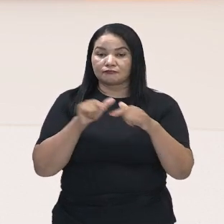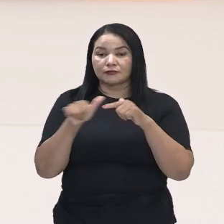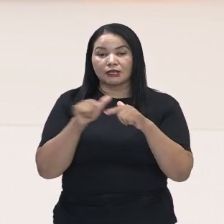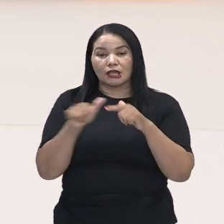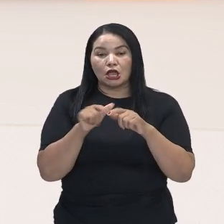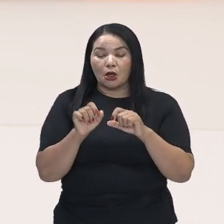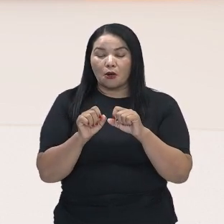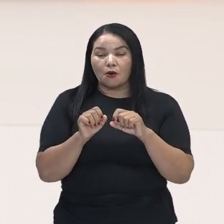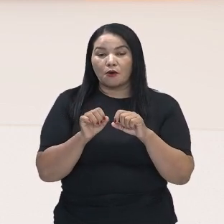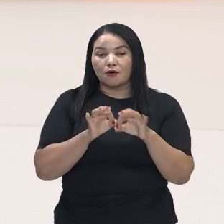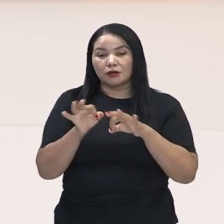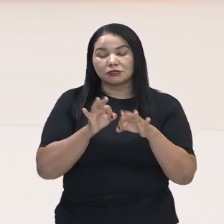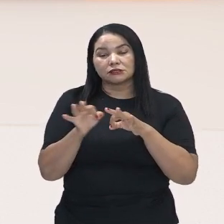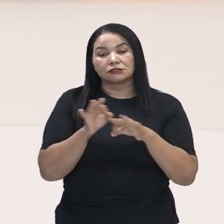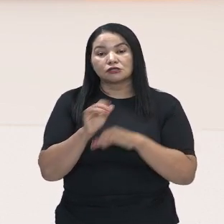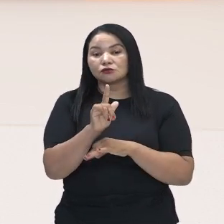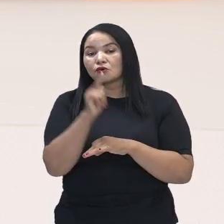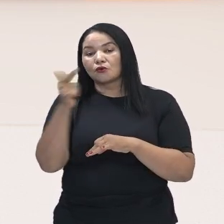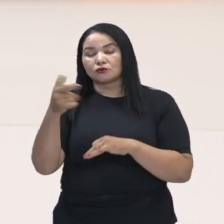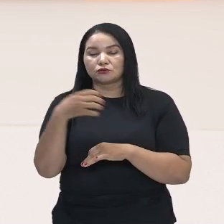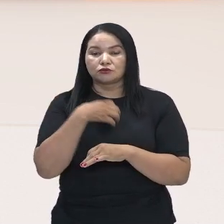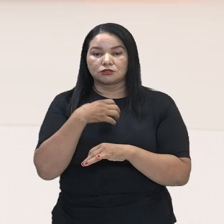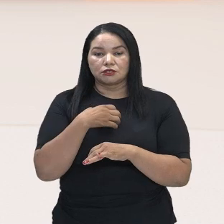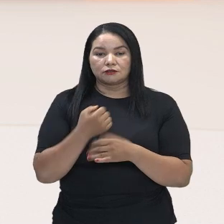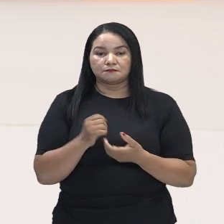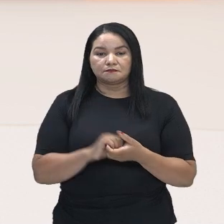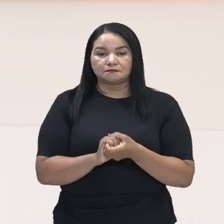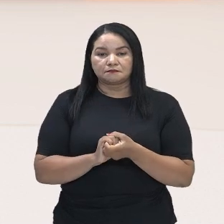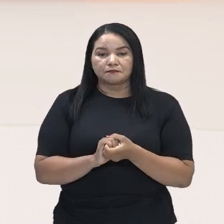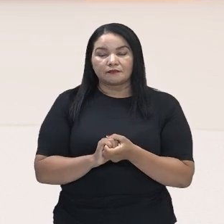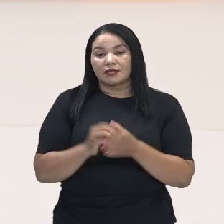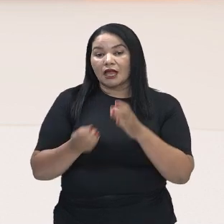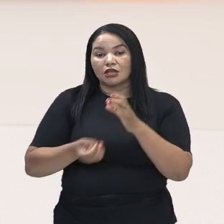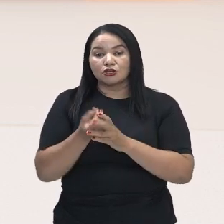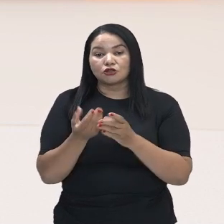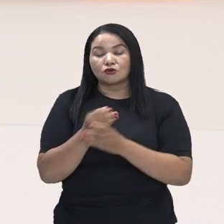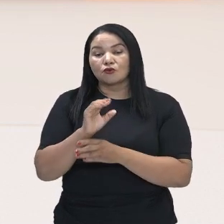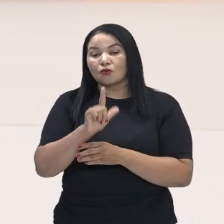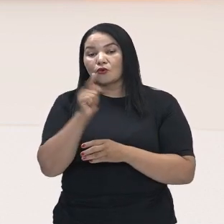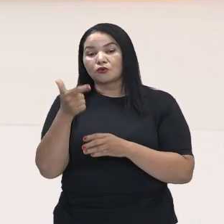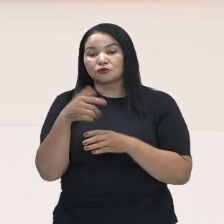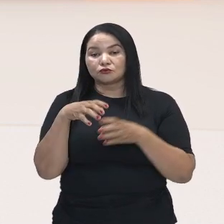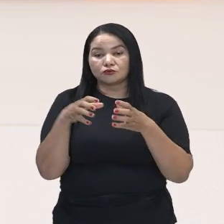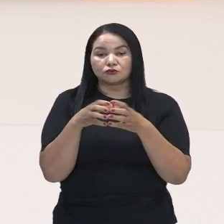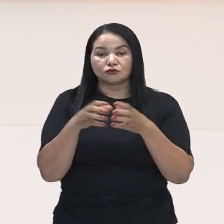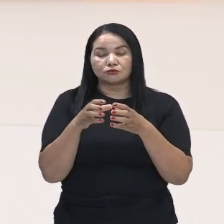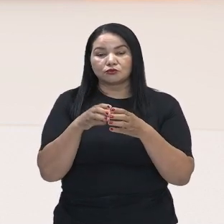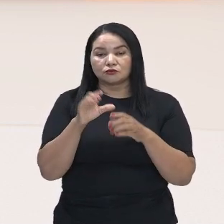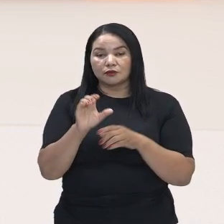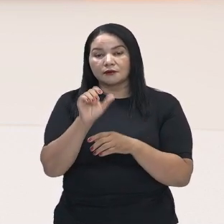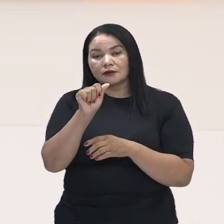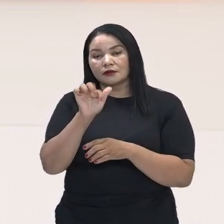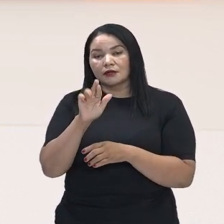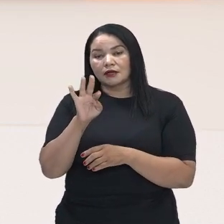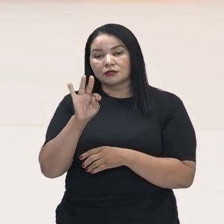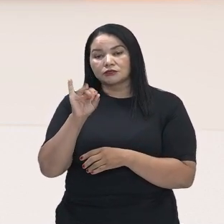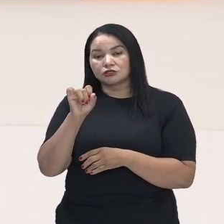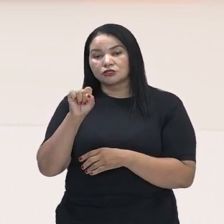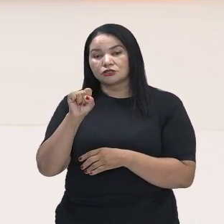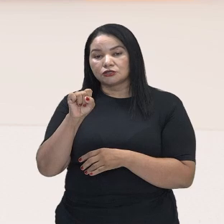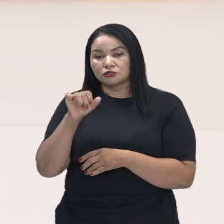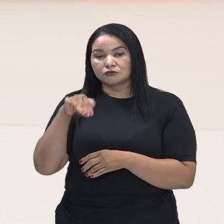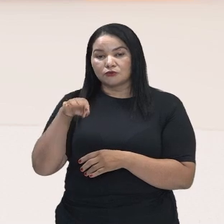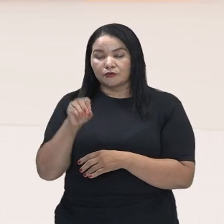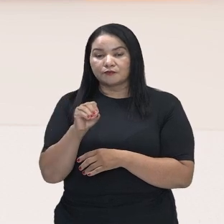outra forma. E aí vai ter um outro movimento conhecido como cartismo. O cartismo surgiu